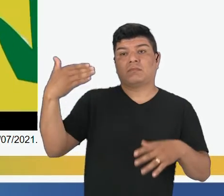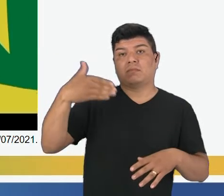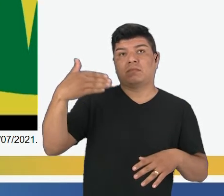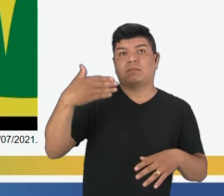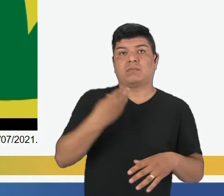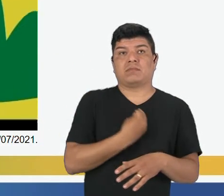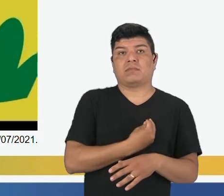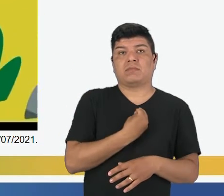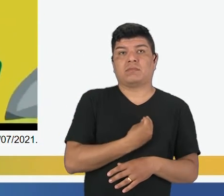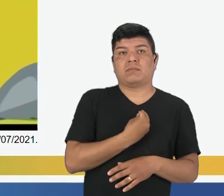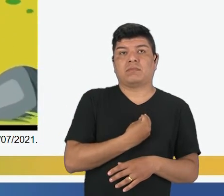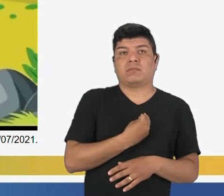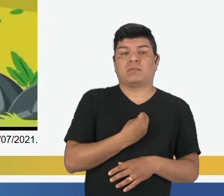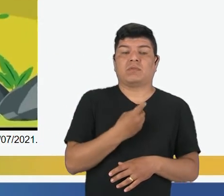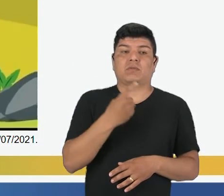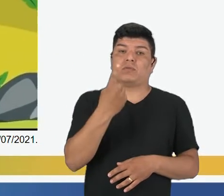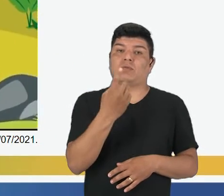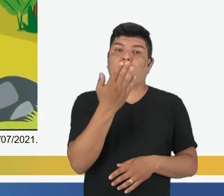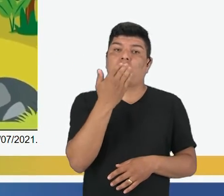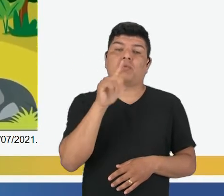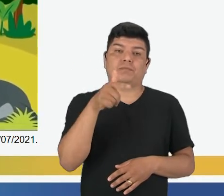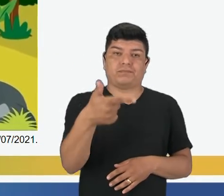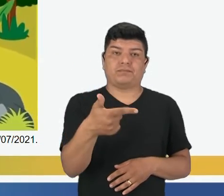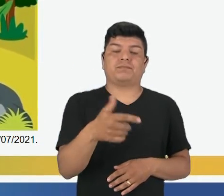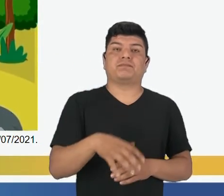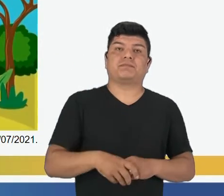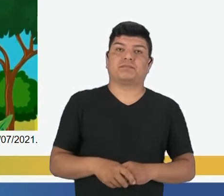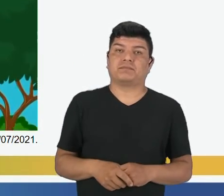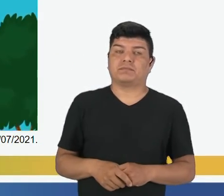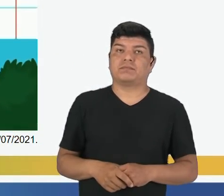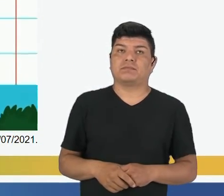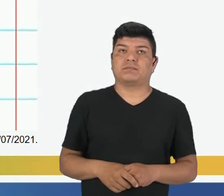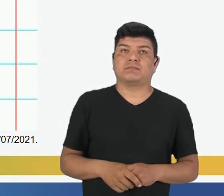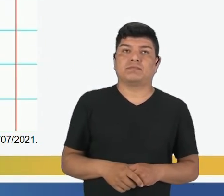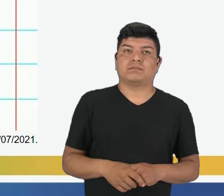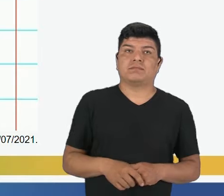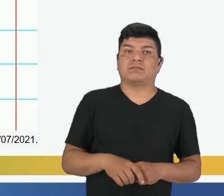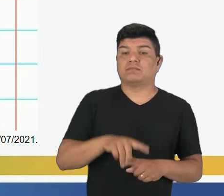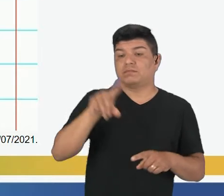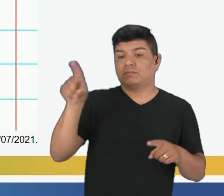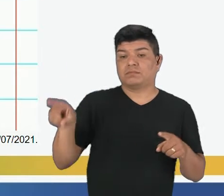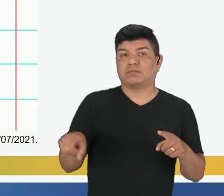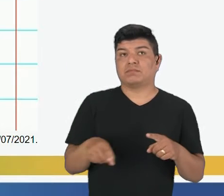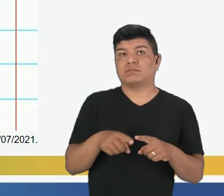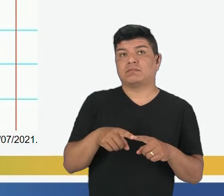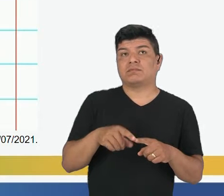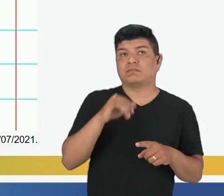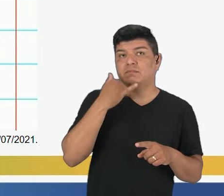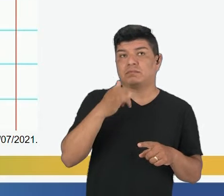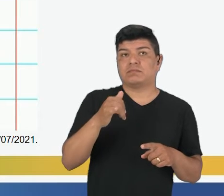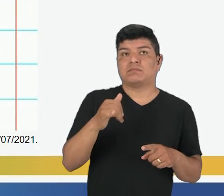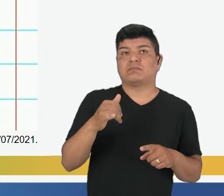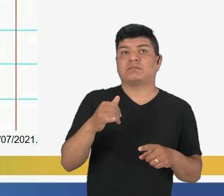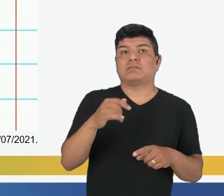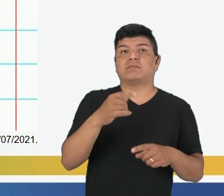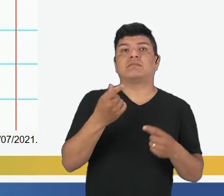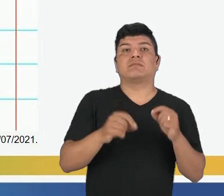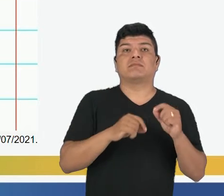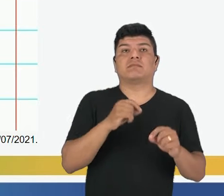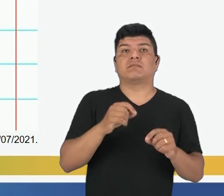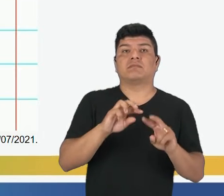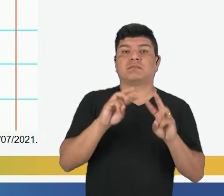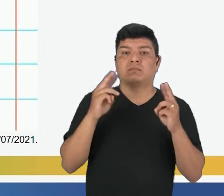de seres vivos em que um serve de alimento para o outro. Nessa rota, a energia e a matéria dos alimentos